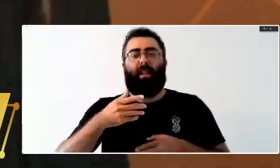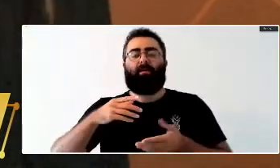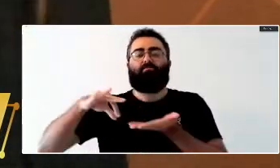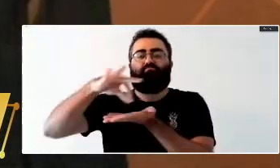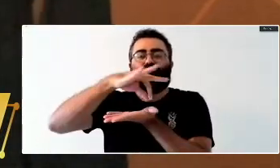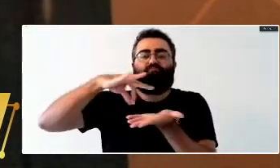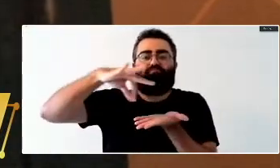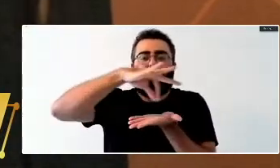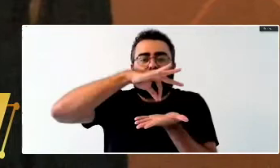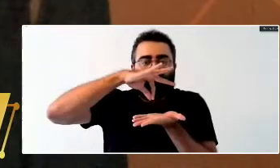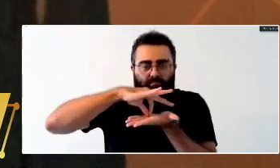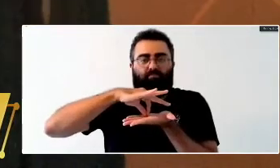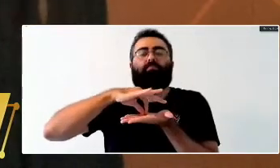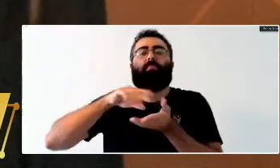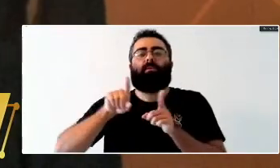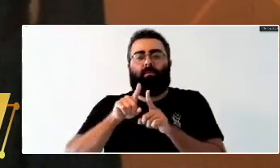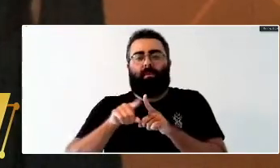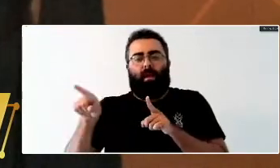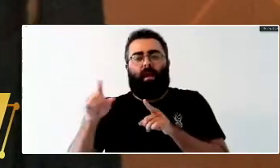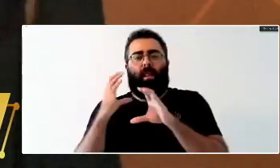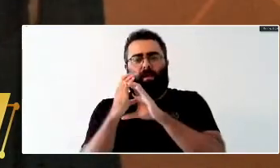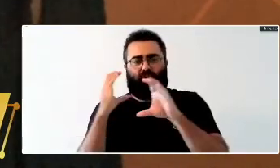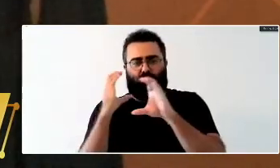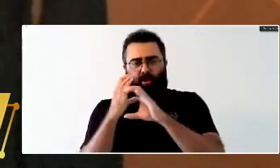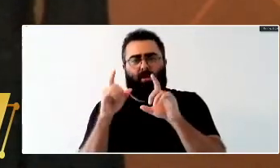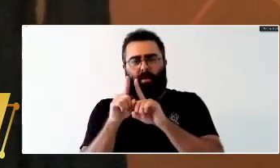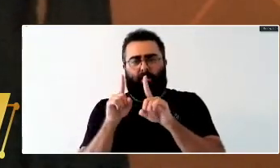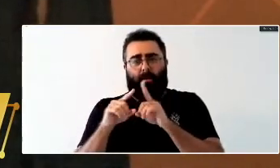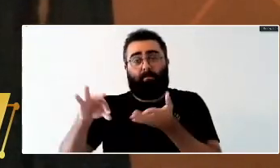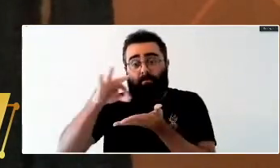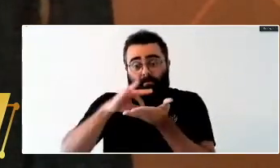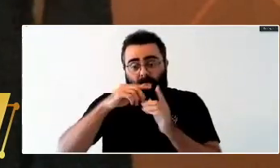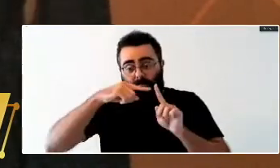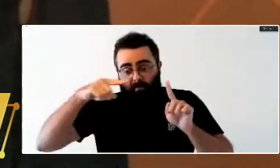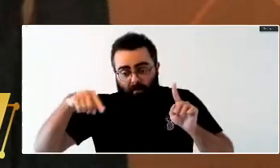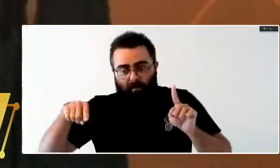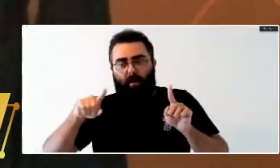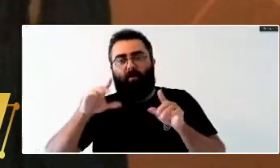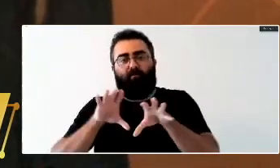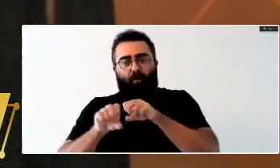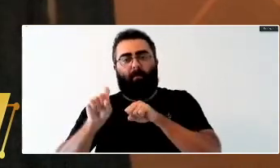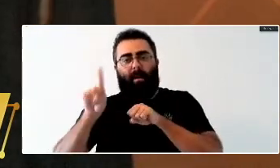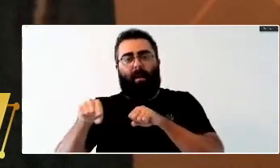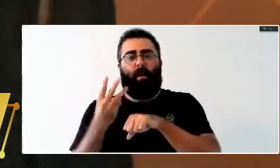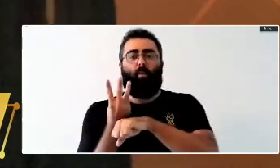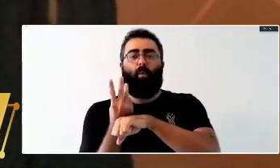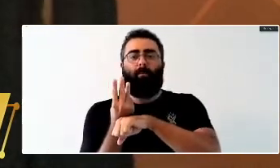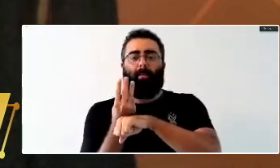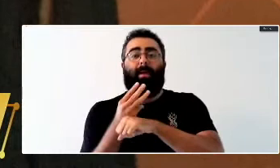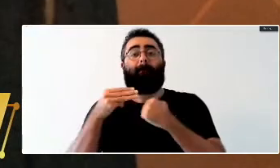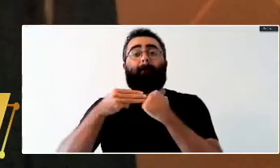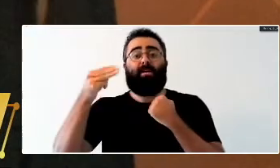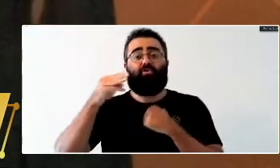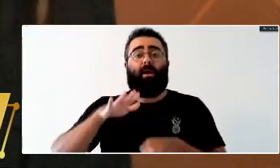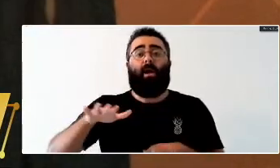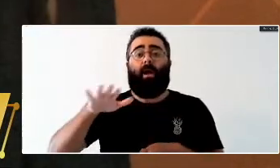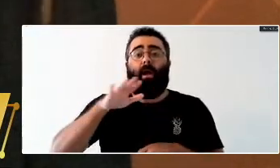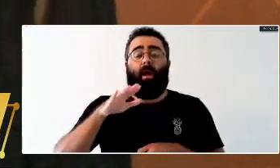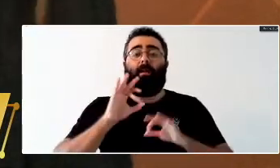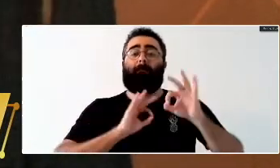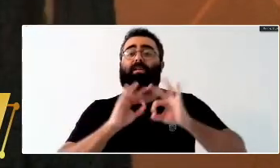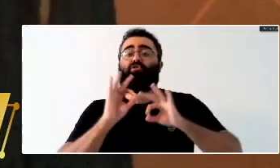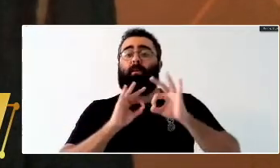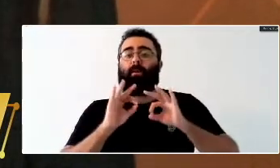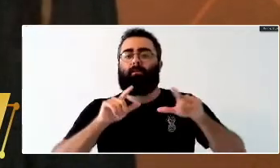e Engenharia Cartógrafa, formada pela Universidade Federal de Pernambuco, com mestrado na área de Planejamento